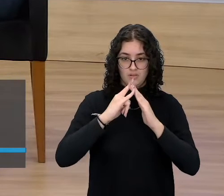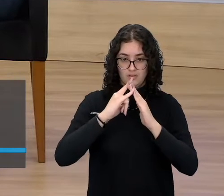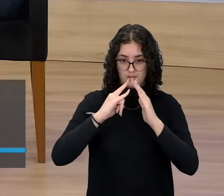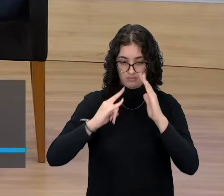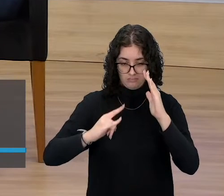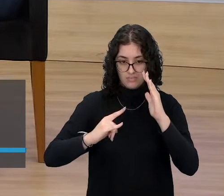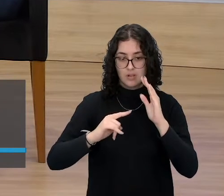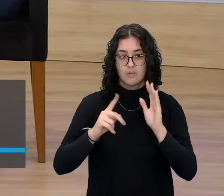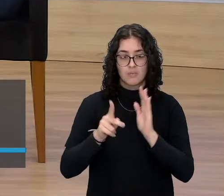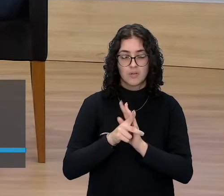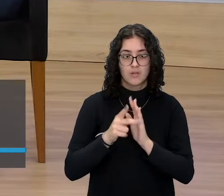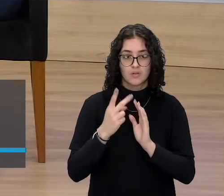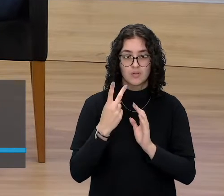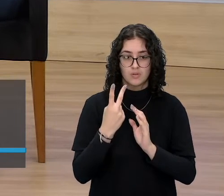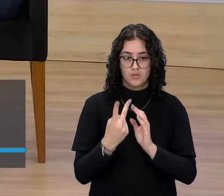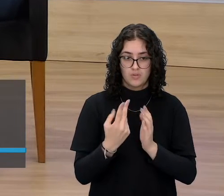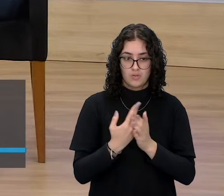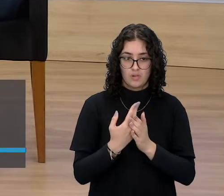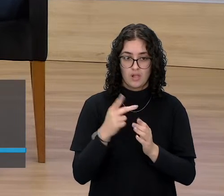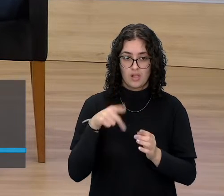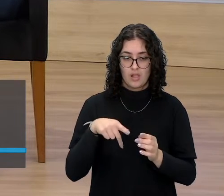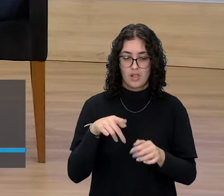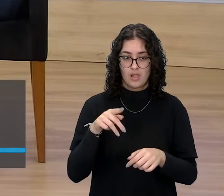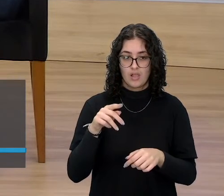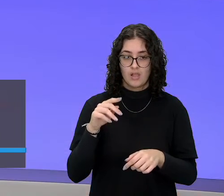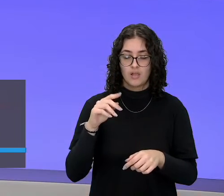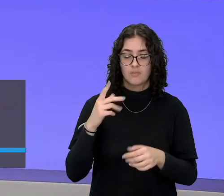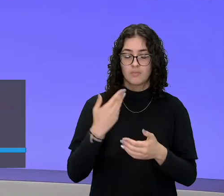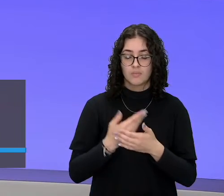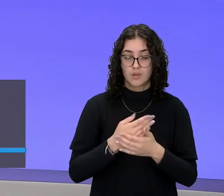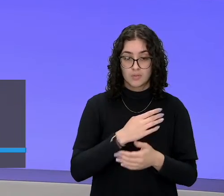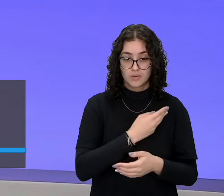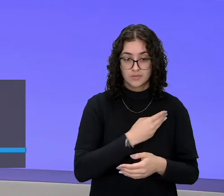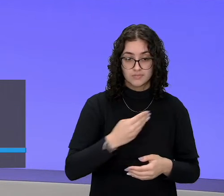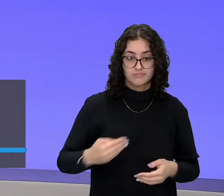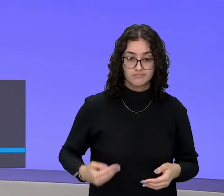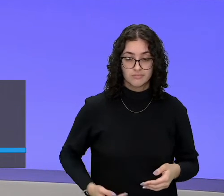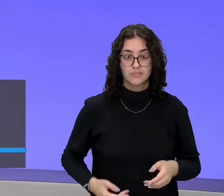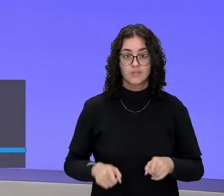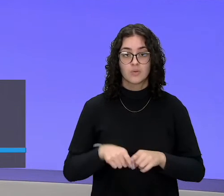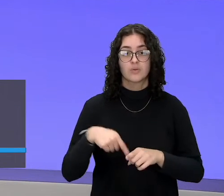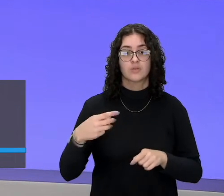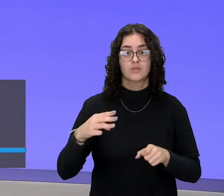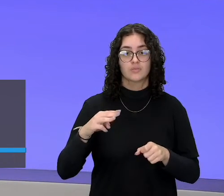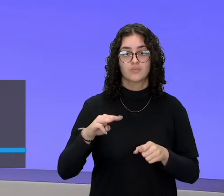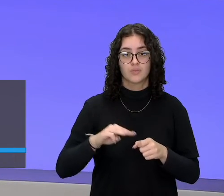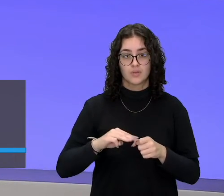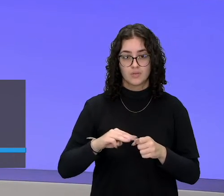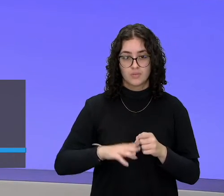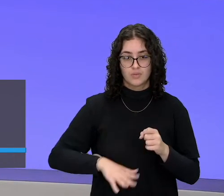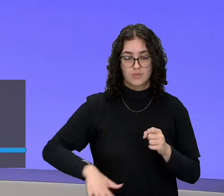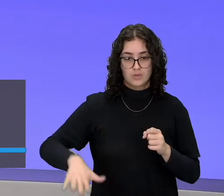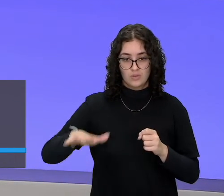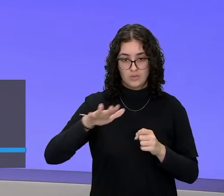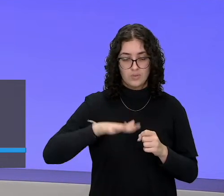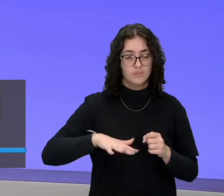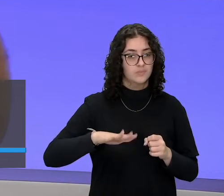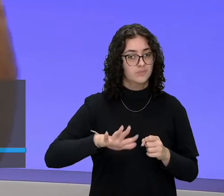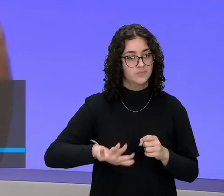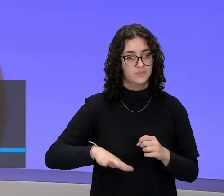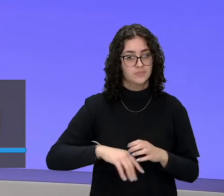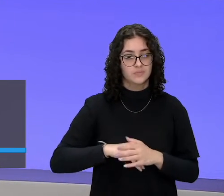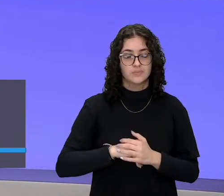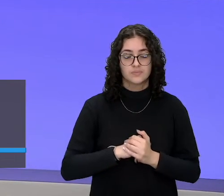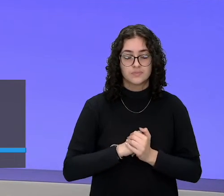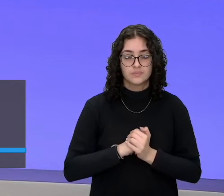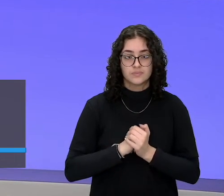Dessas 26, 2 são escolas estaduais e 24 escolas municipais. Então a gente, independente do